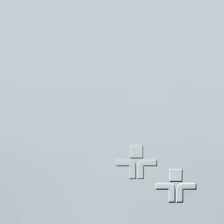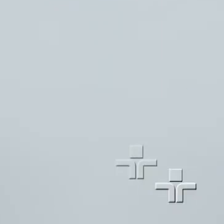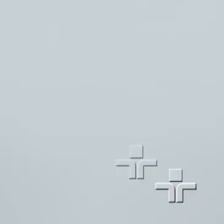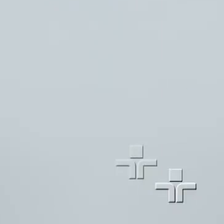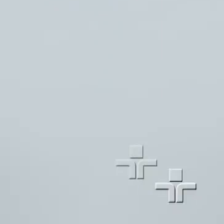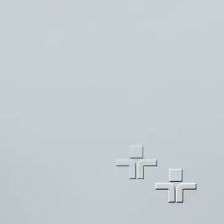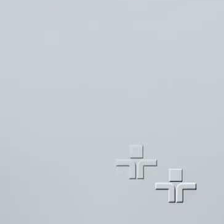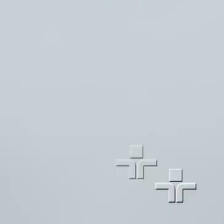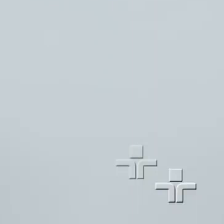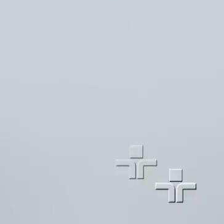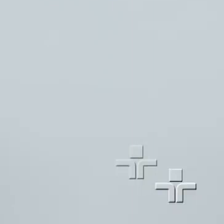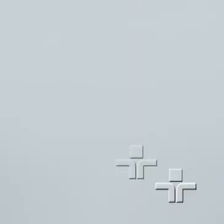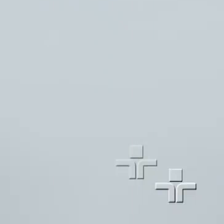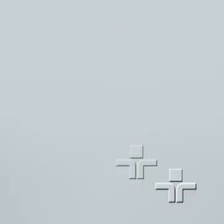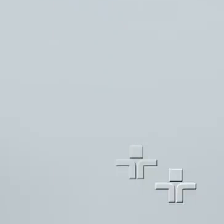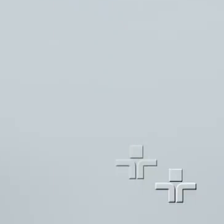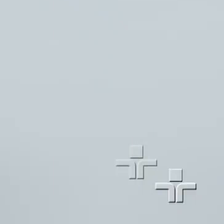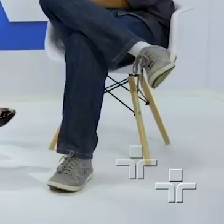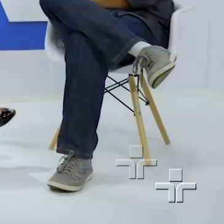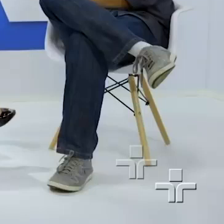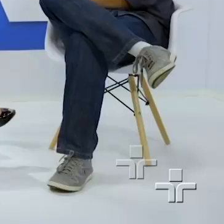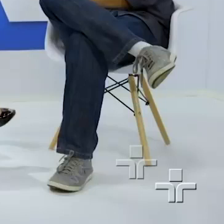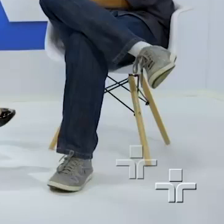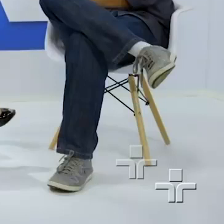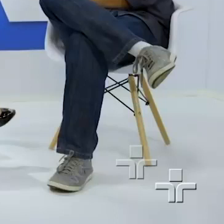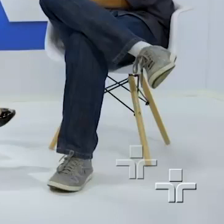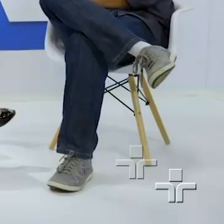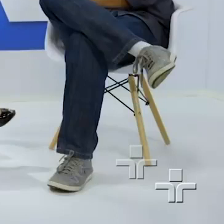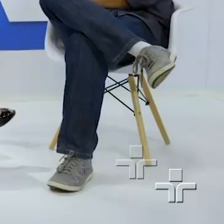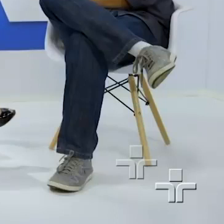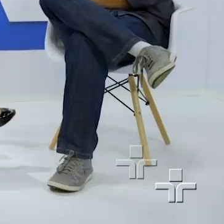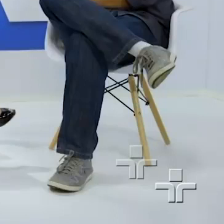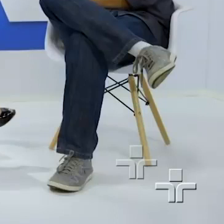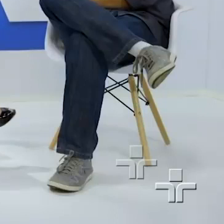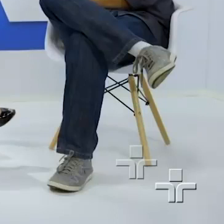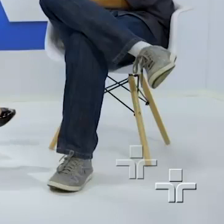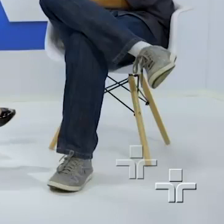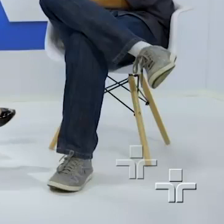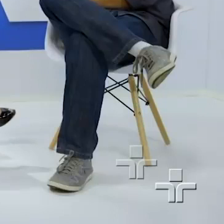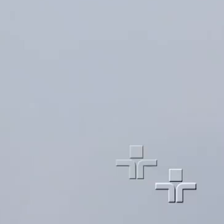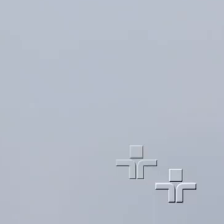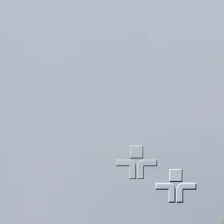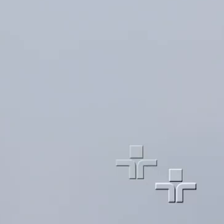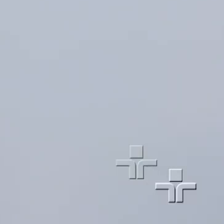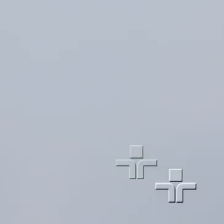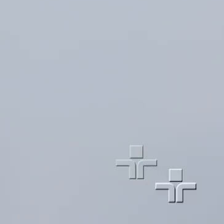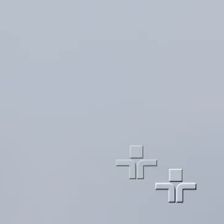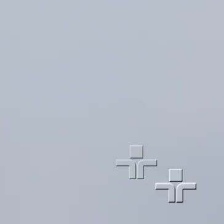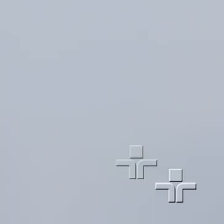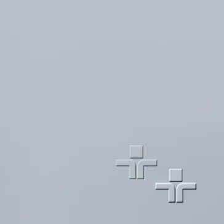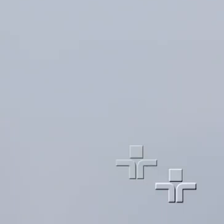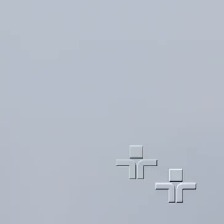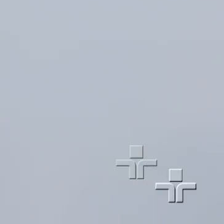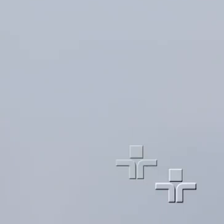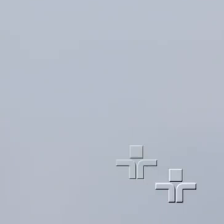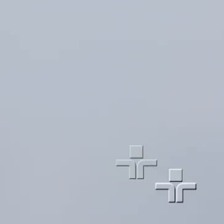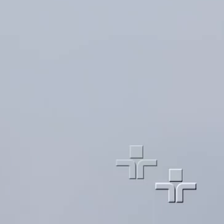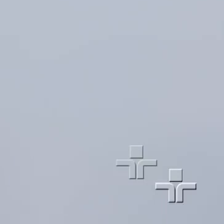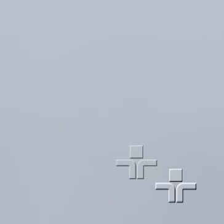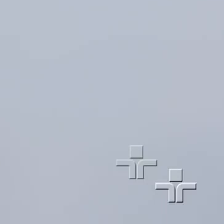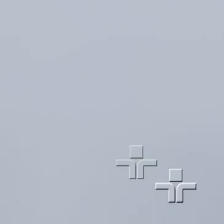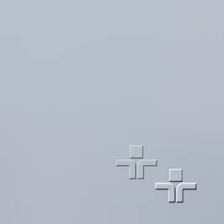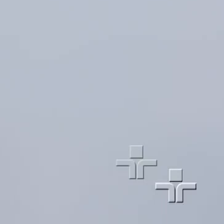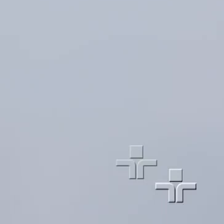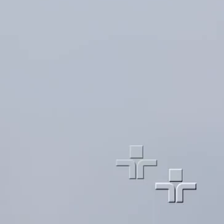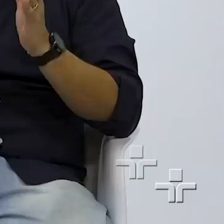conseguisse entregar água potável para uma pessoa, já teria valido a pena. Não é só o impacto na vida delas, mas o impacto na sociedade como um todo. Isso para